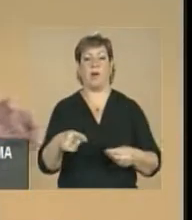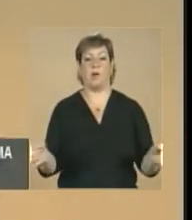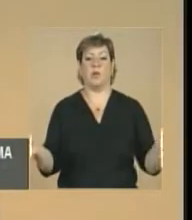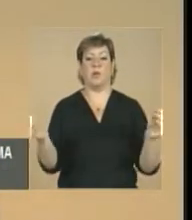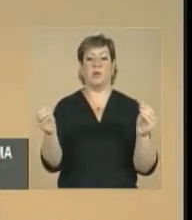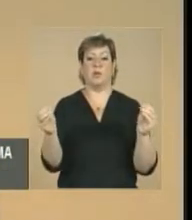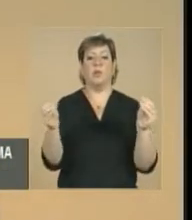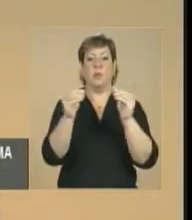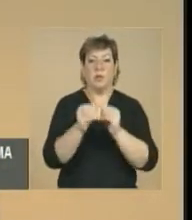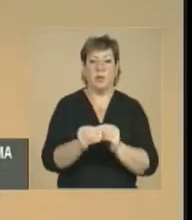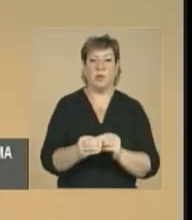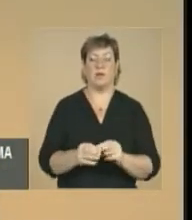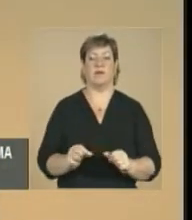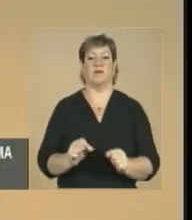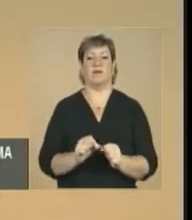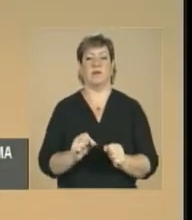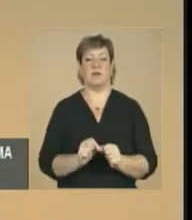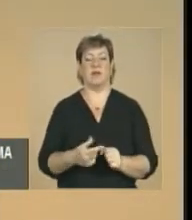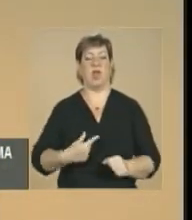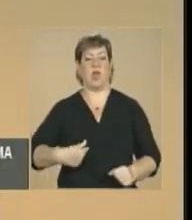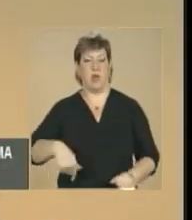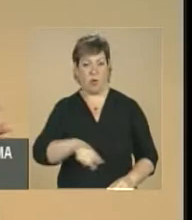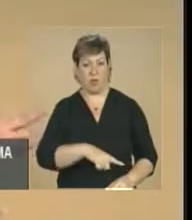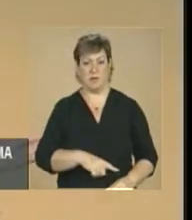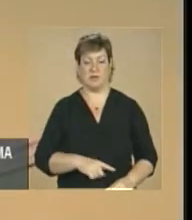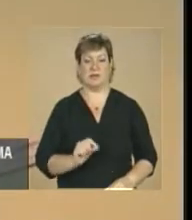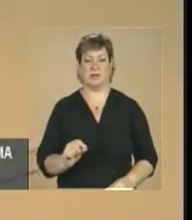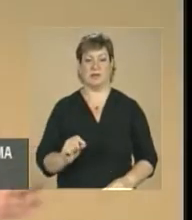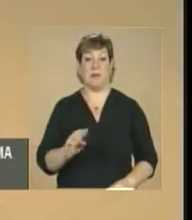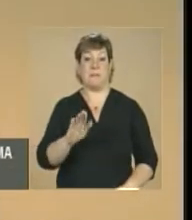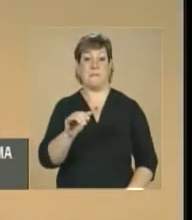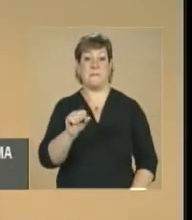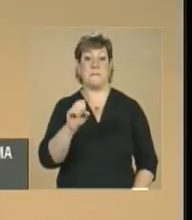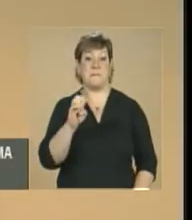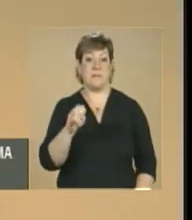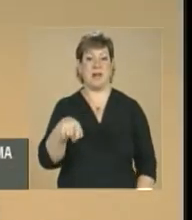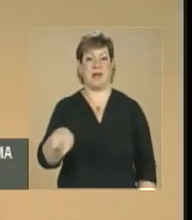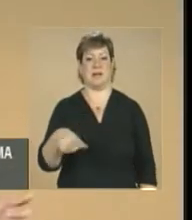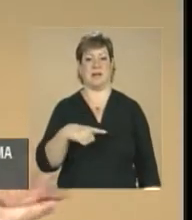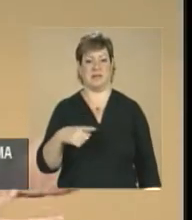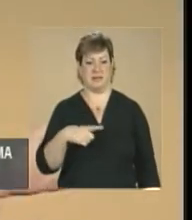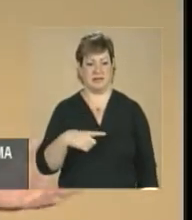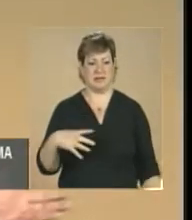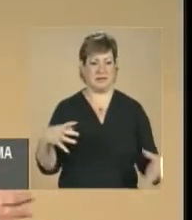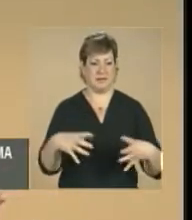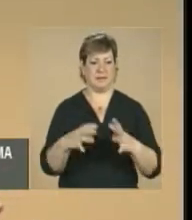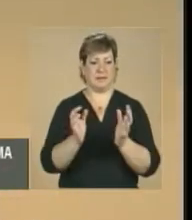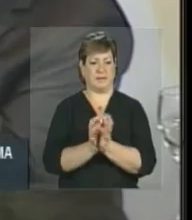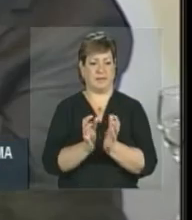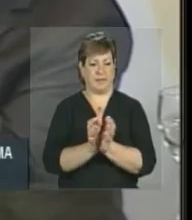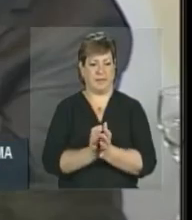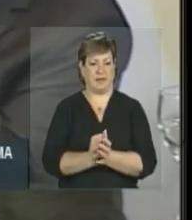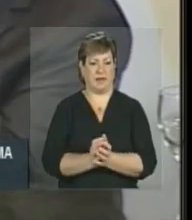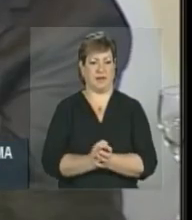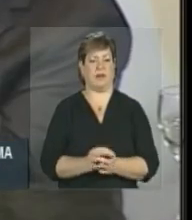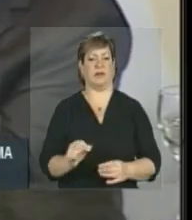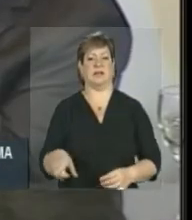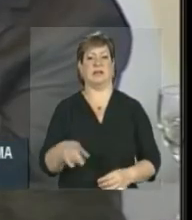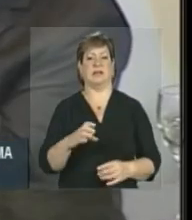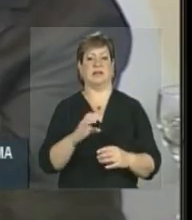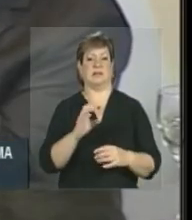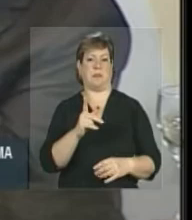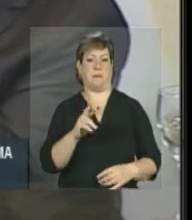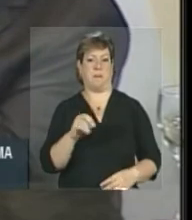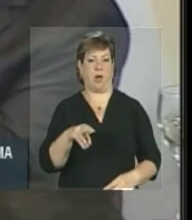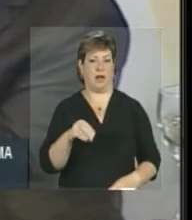complementação que nós estamos fazendo, que é a base do Planatec, é a base também do Ciência Sem